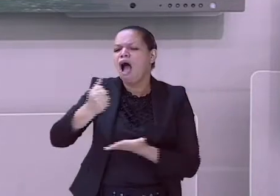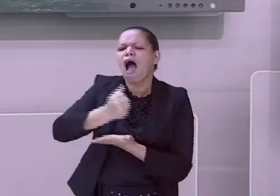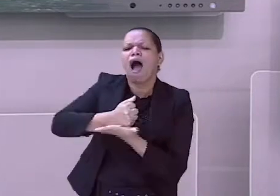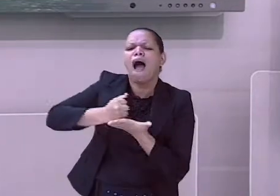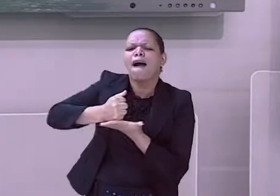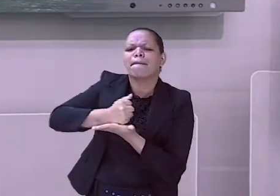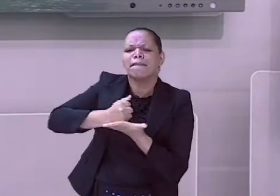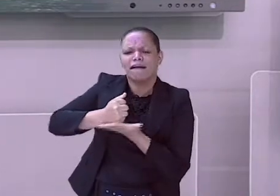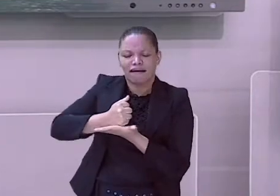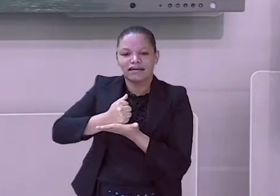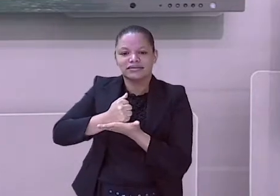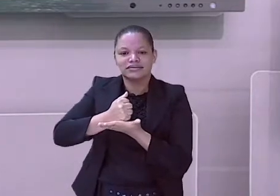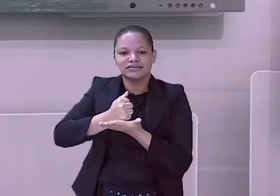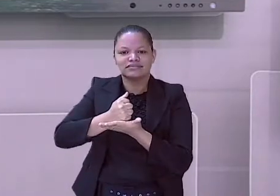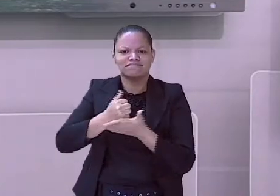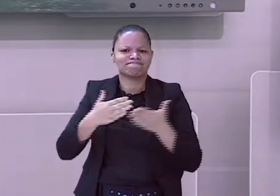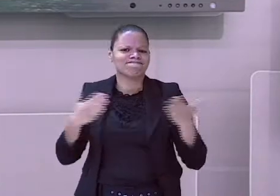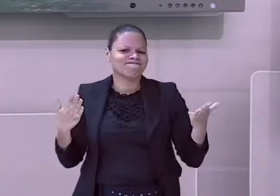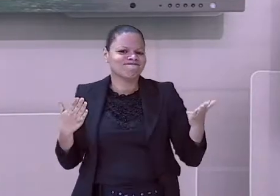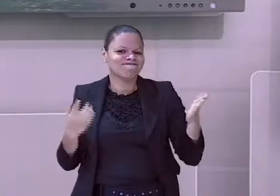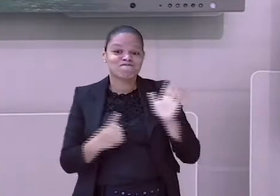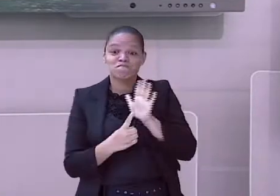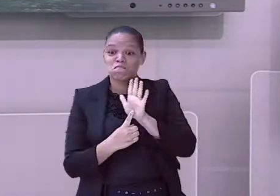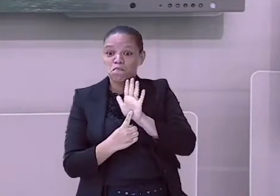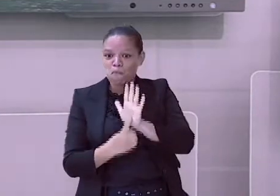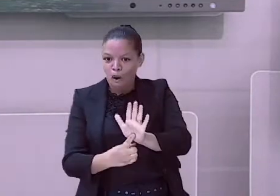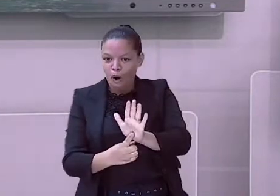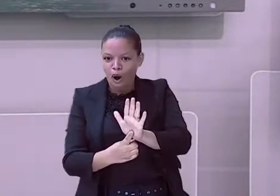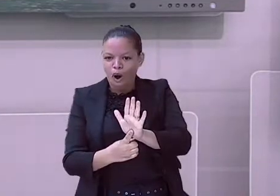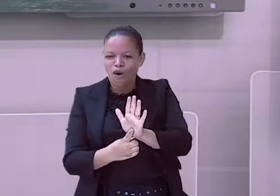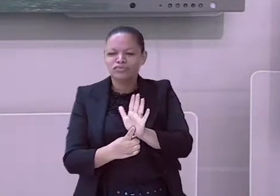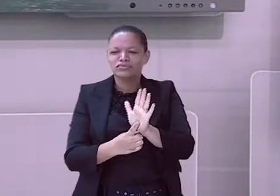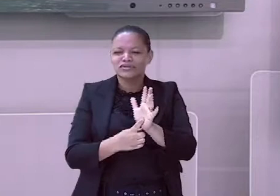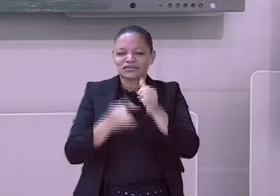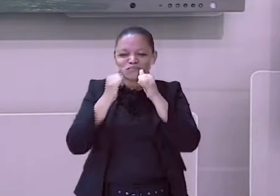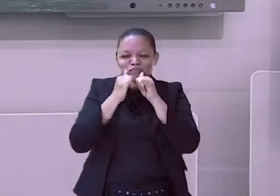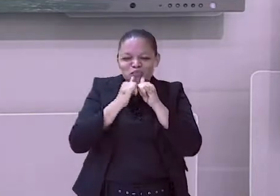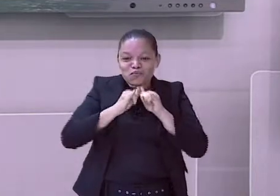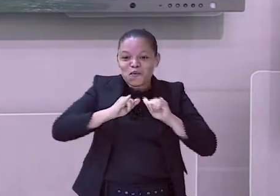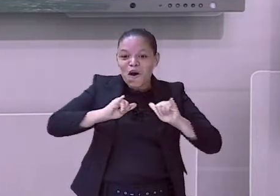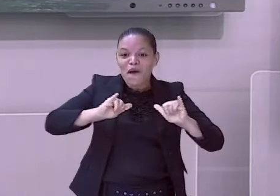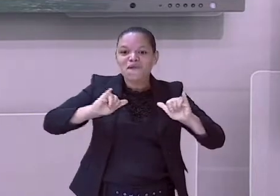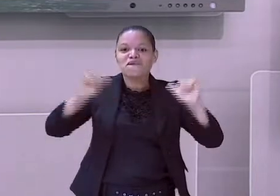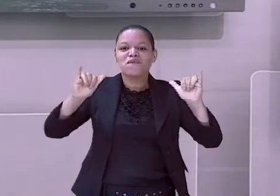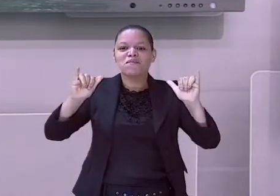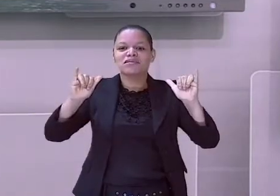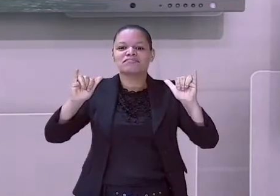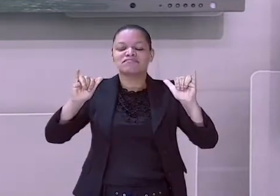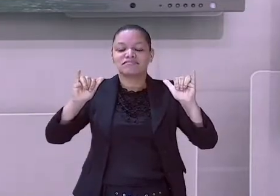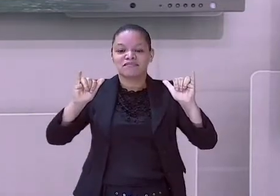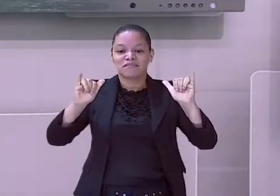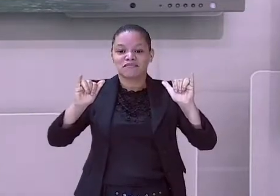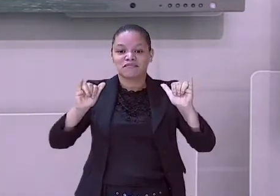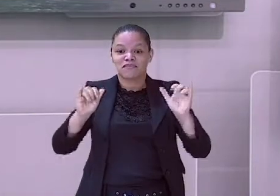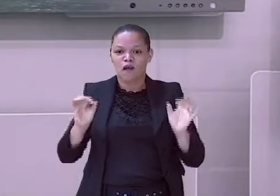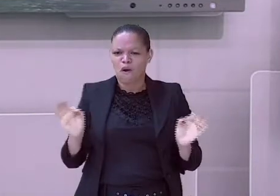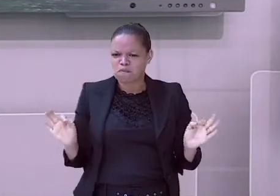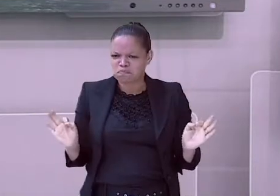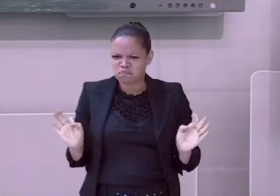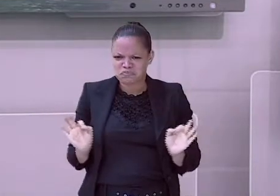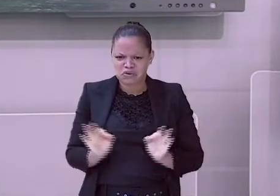uma informação. Muito bem, correto. Ele traz uma informação. Só que